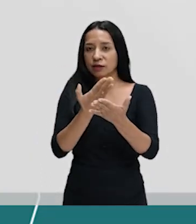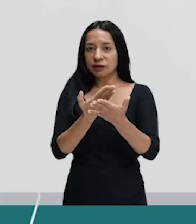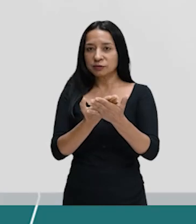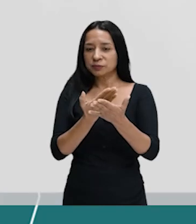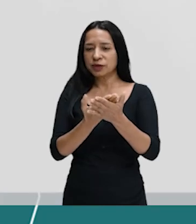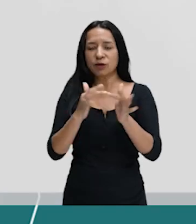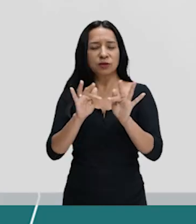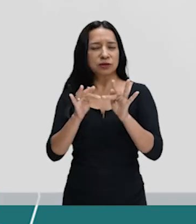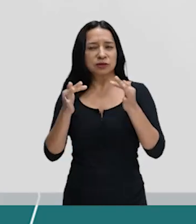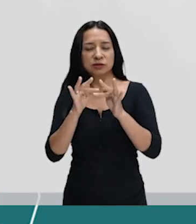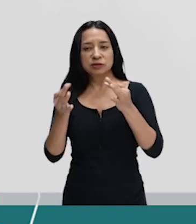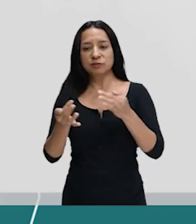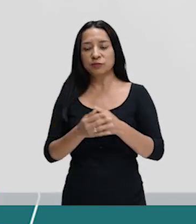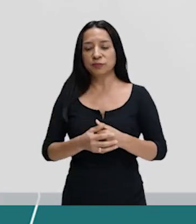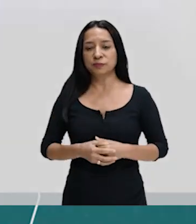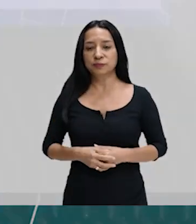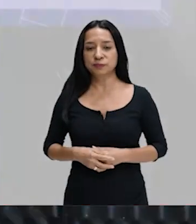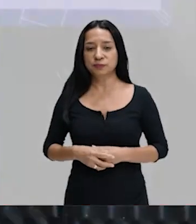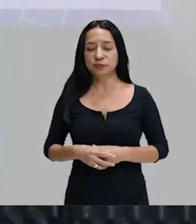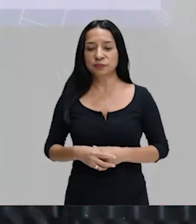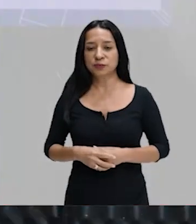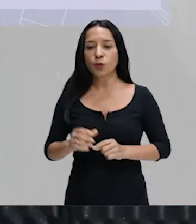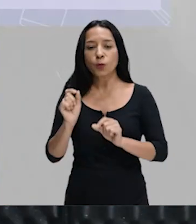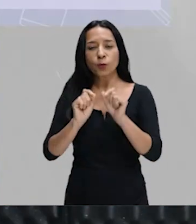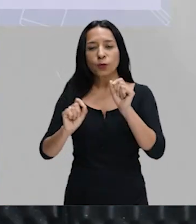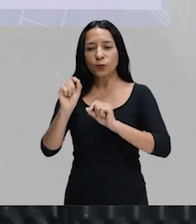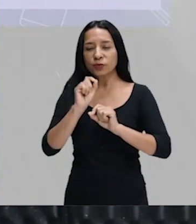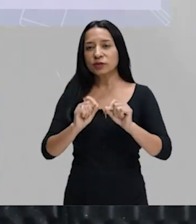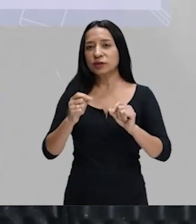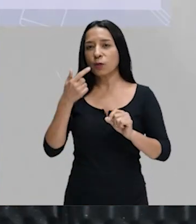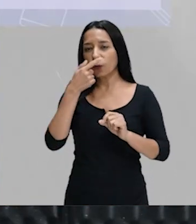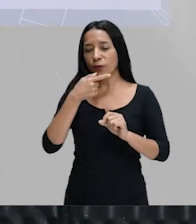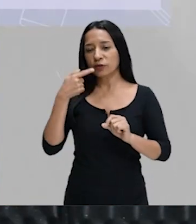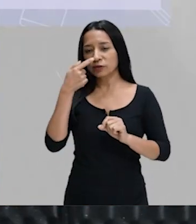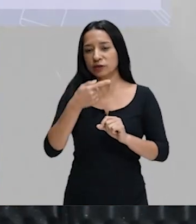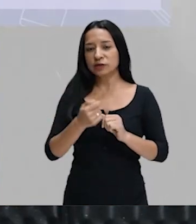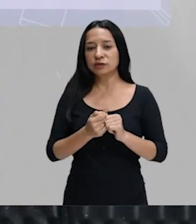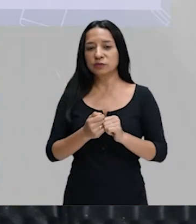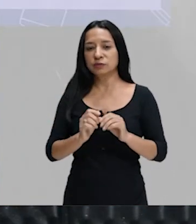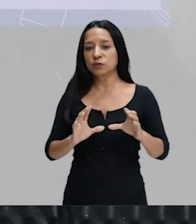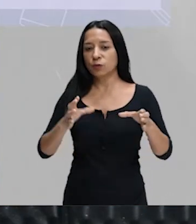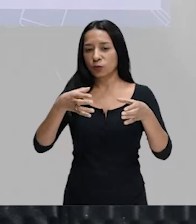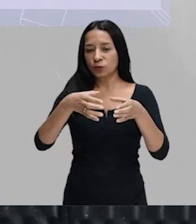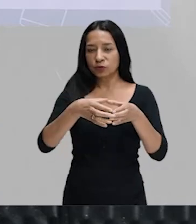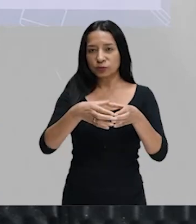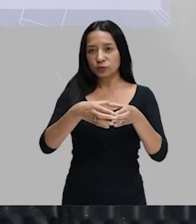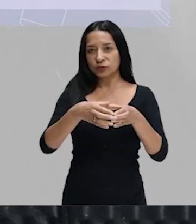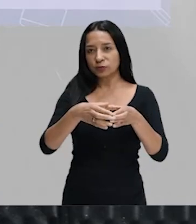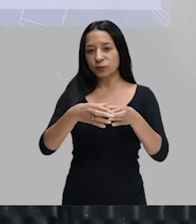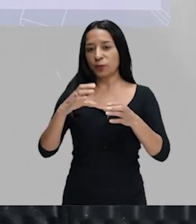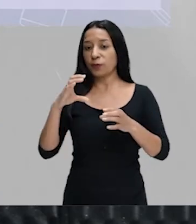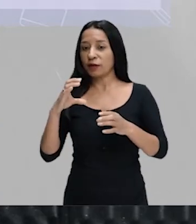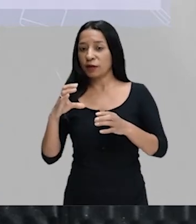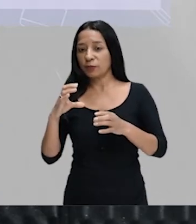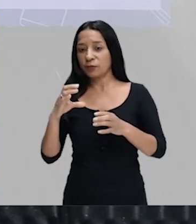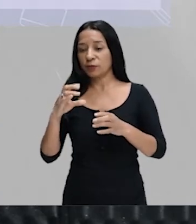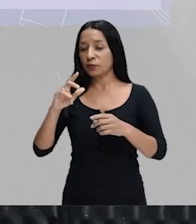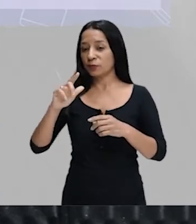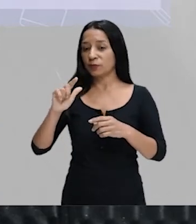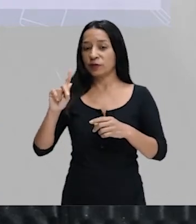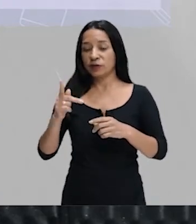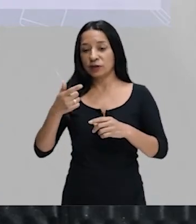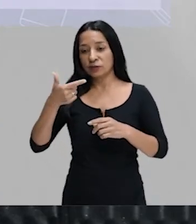vai falar de forma bem direta, tá? Então, o que são glicídios? Glicídios são constituídos por carbono, hidrogênio